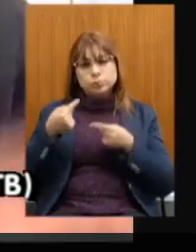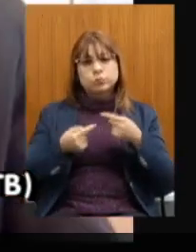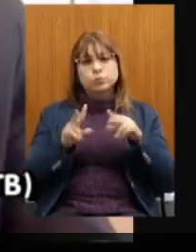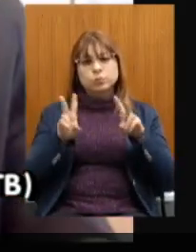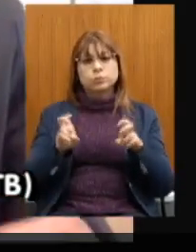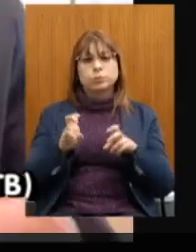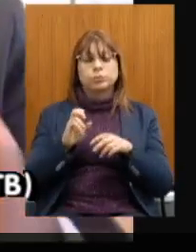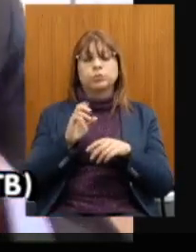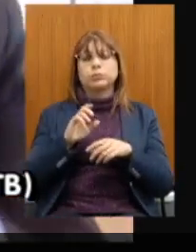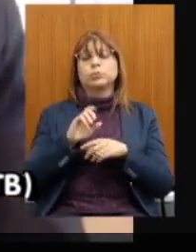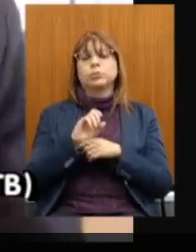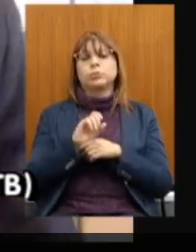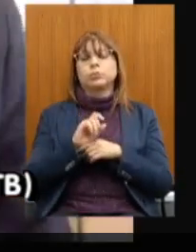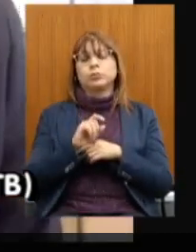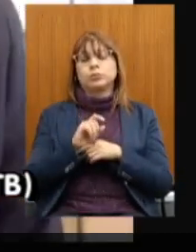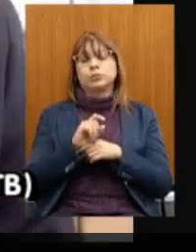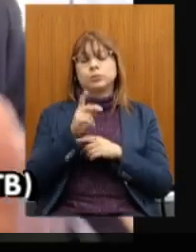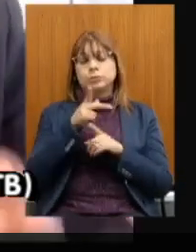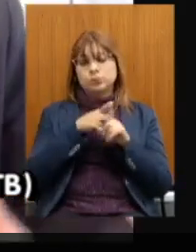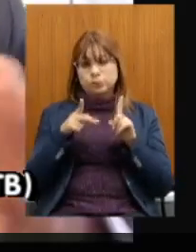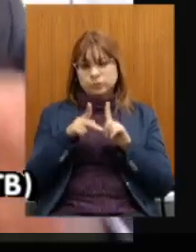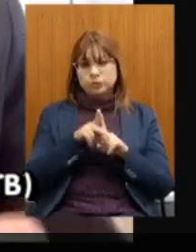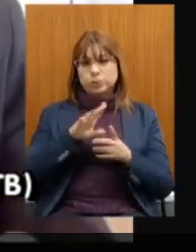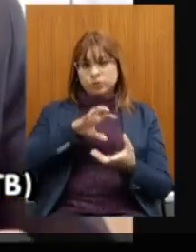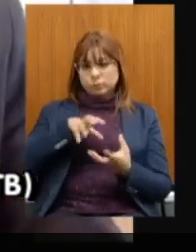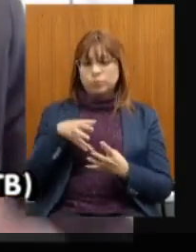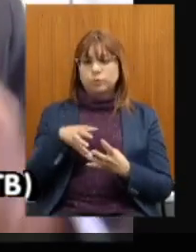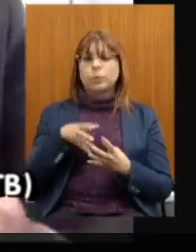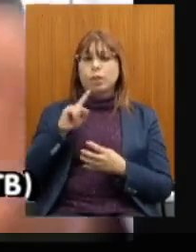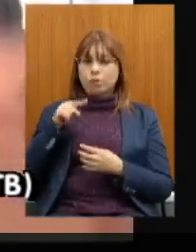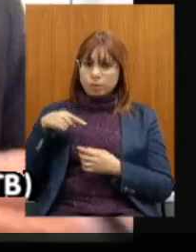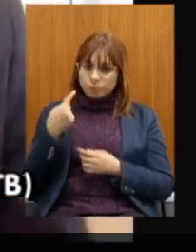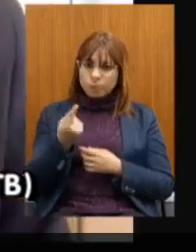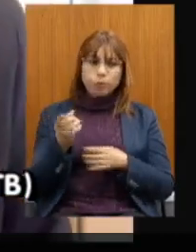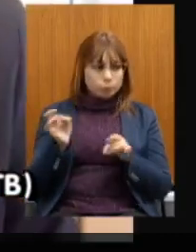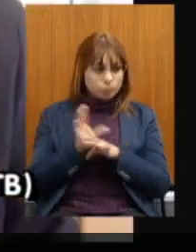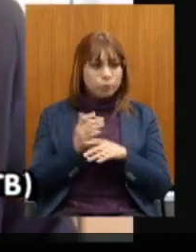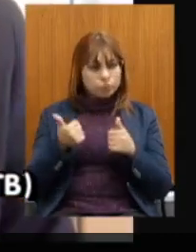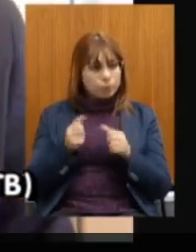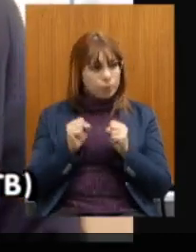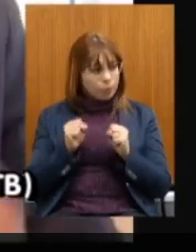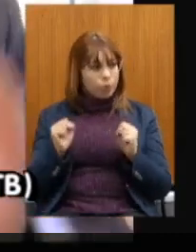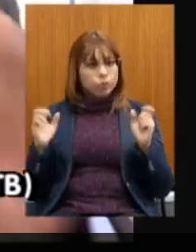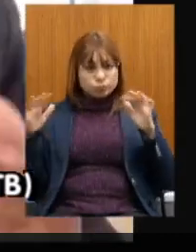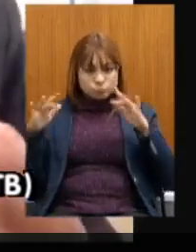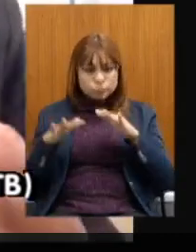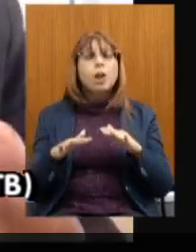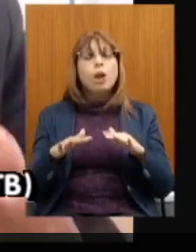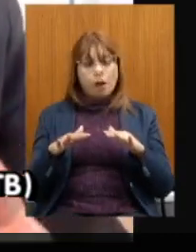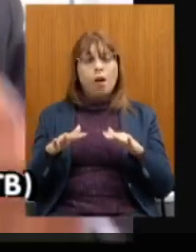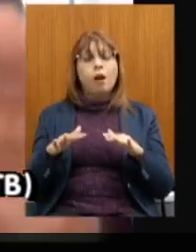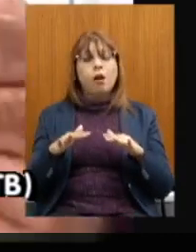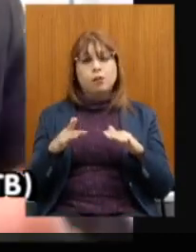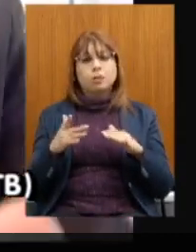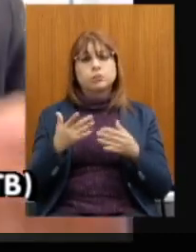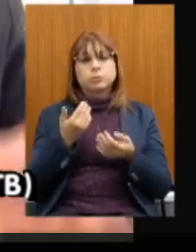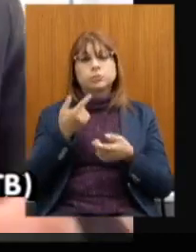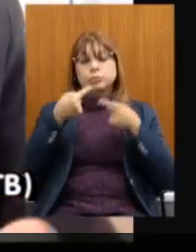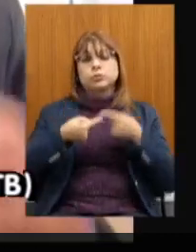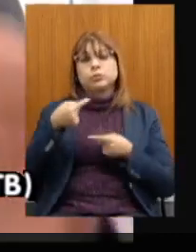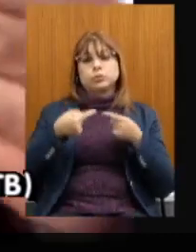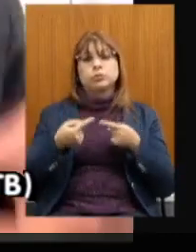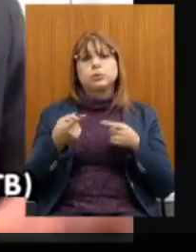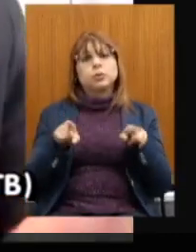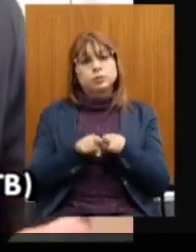discuti-la aqui quando, né, nós tivermos condições de uma efetiva participação popular e também que o mandato dos deputados